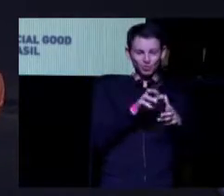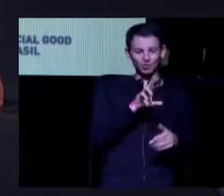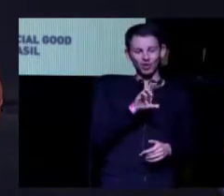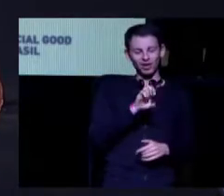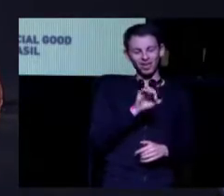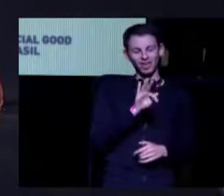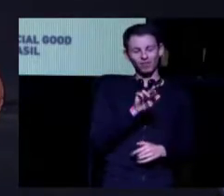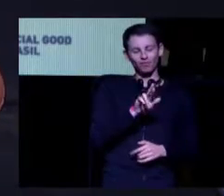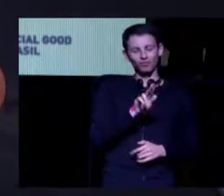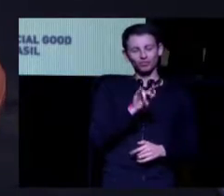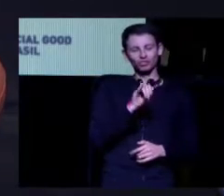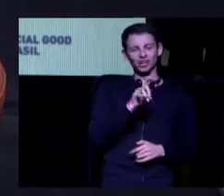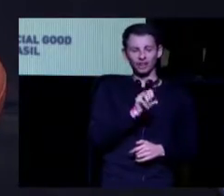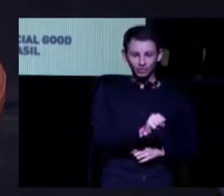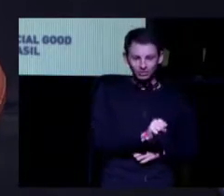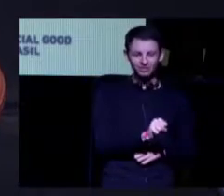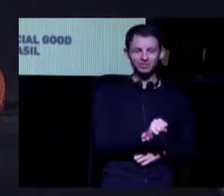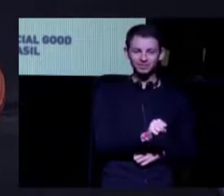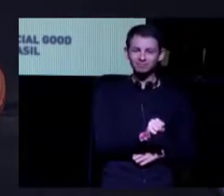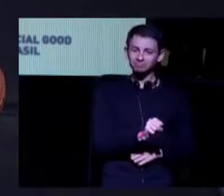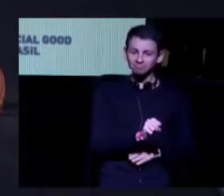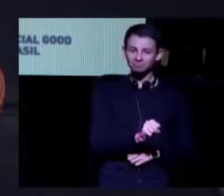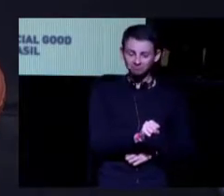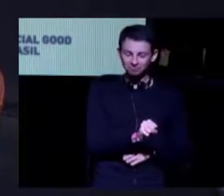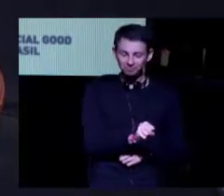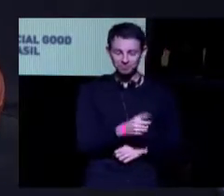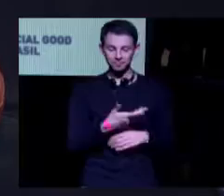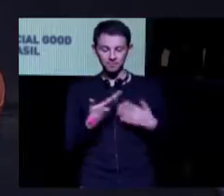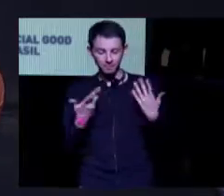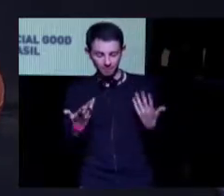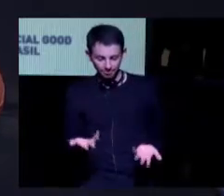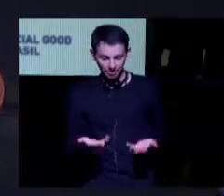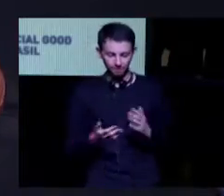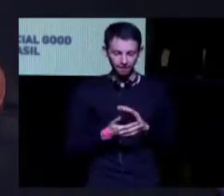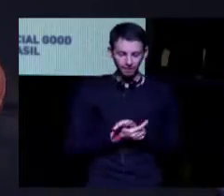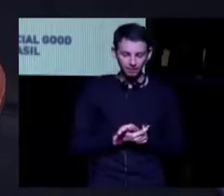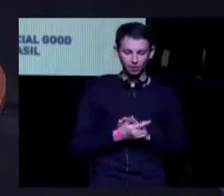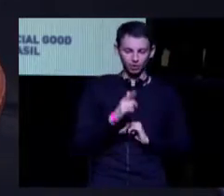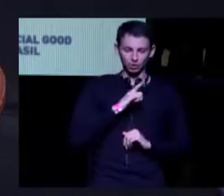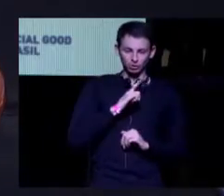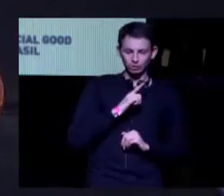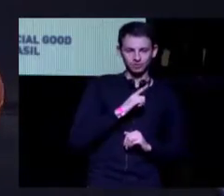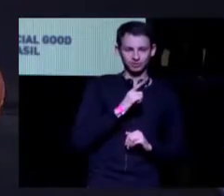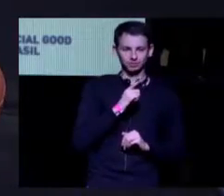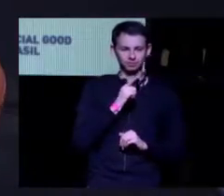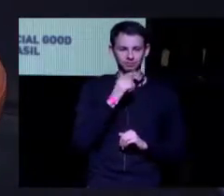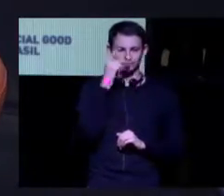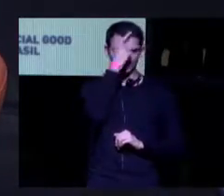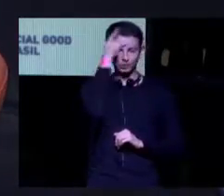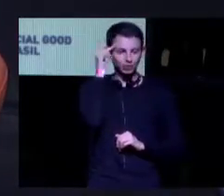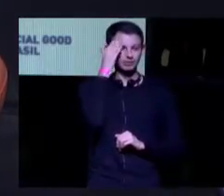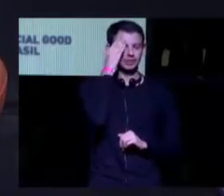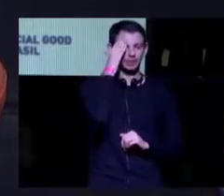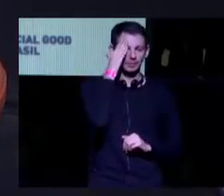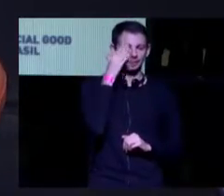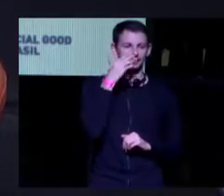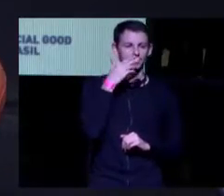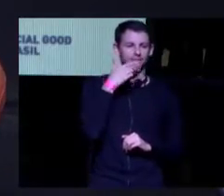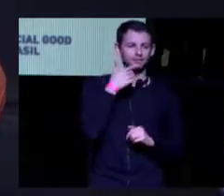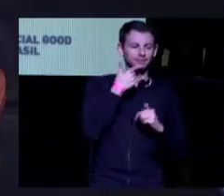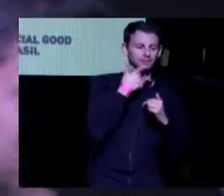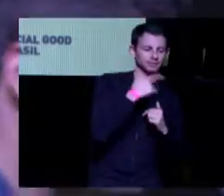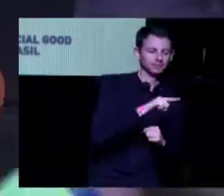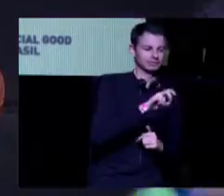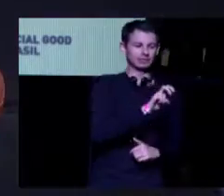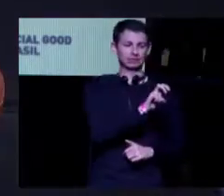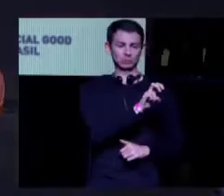haitiano que sabia falar 6 línguas, português, francês, espanhol, crioulo, inglês, 5 línguas. E aí a